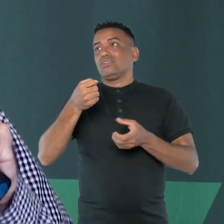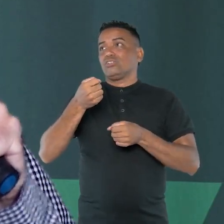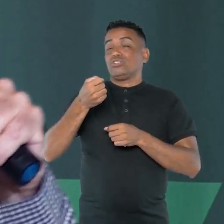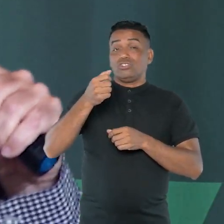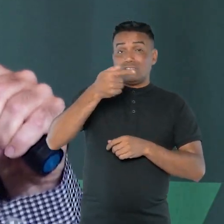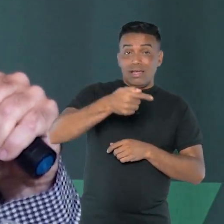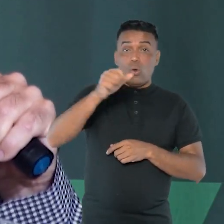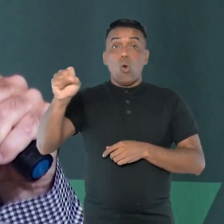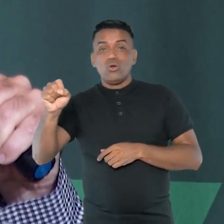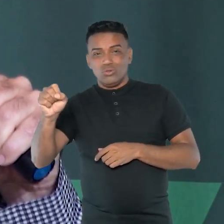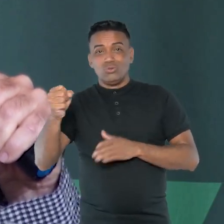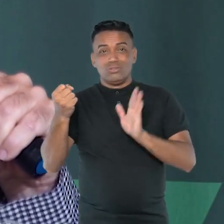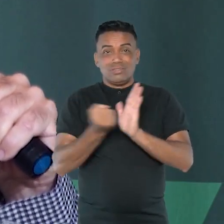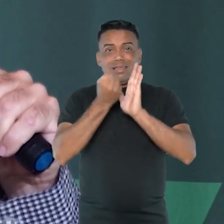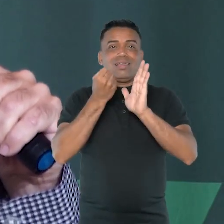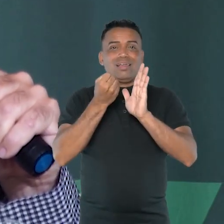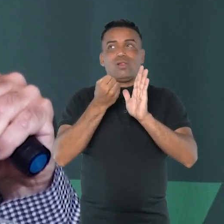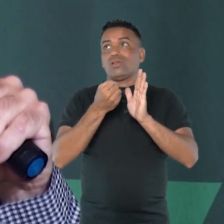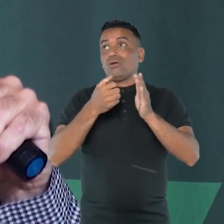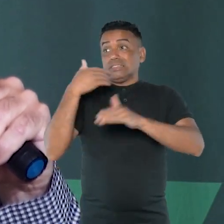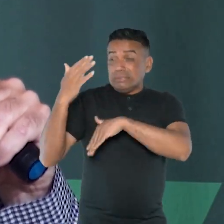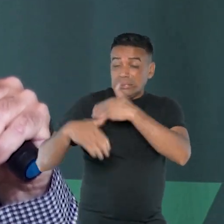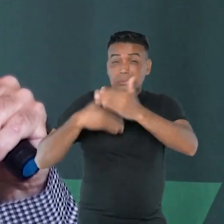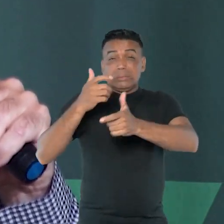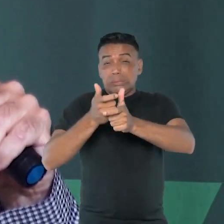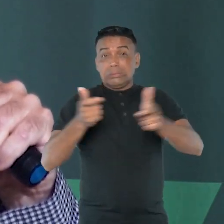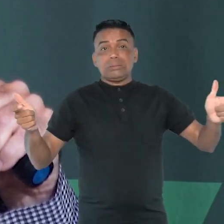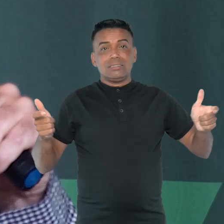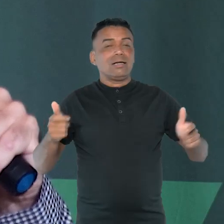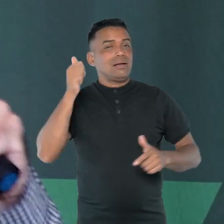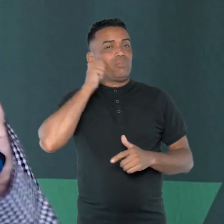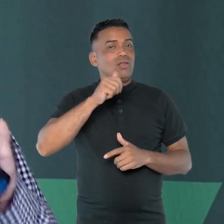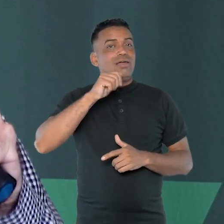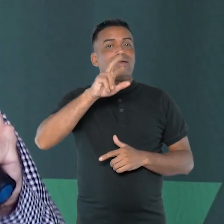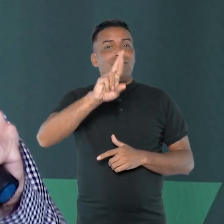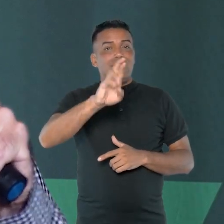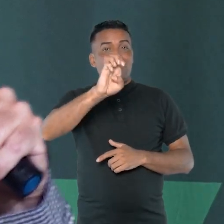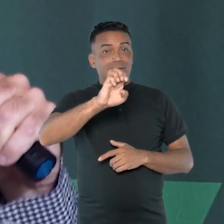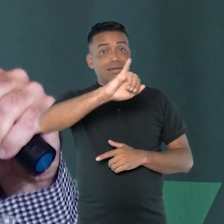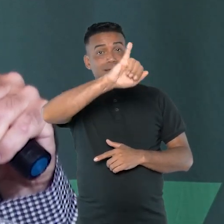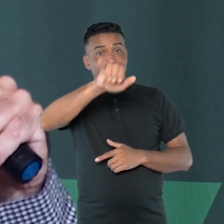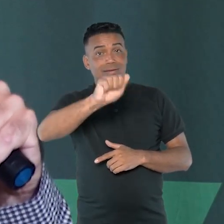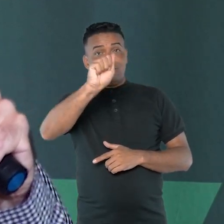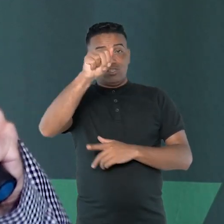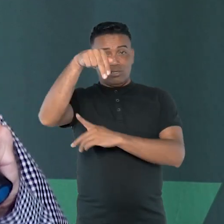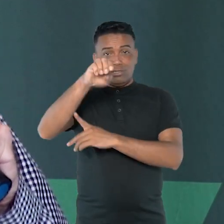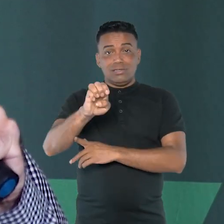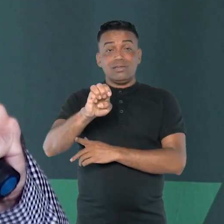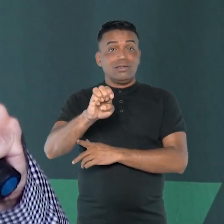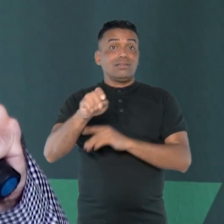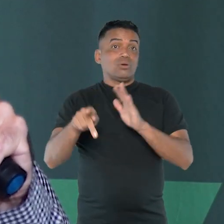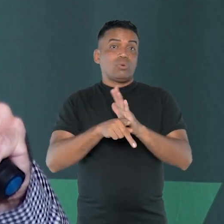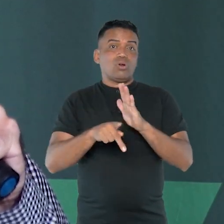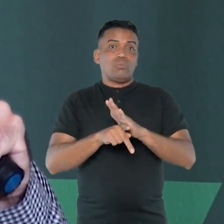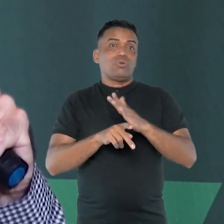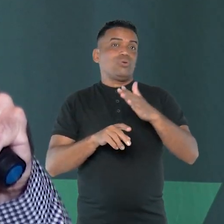selos, e cada um com uma especificidade que cresceu tanto que, né, e a Rejane é um exemplo de uma editora muito bem sucedida e